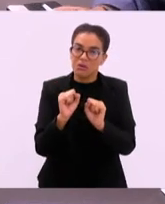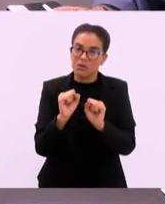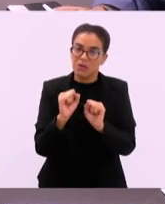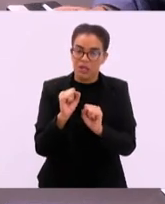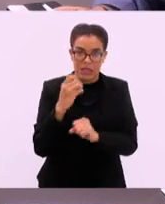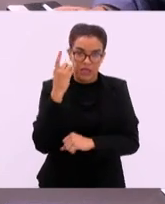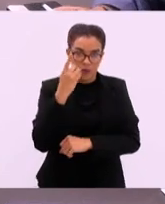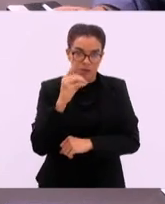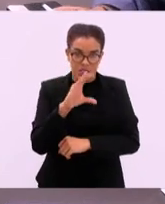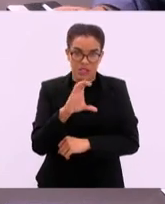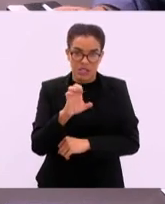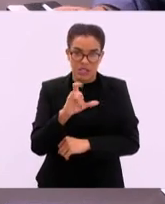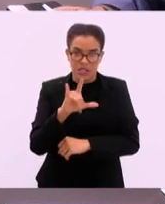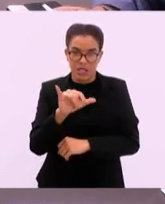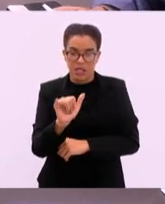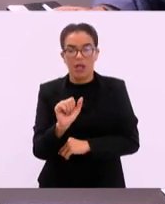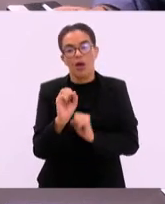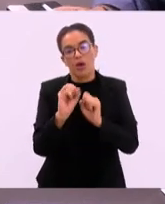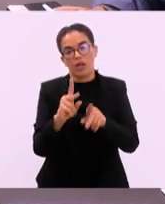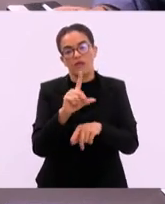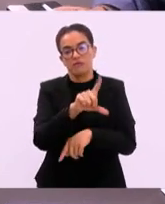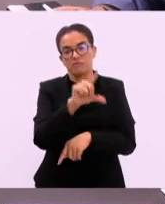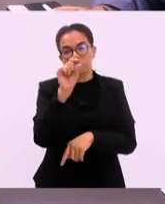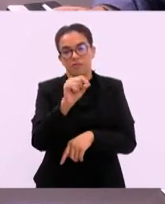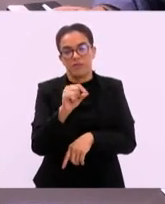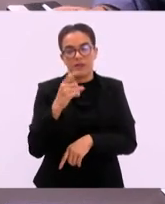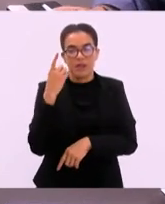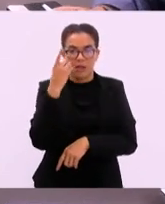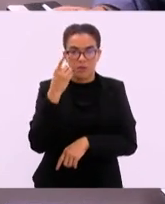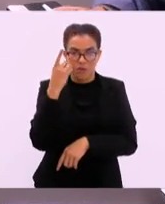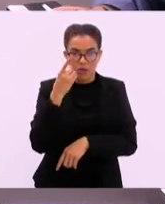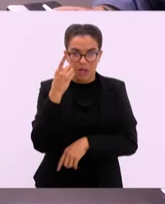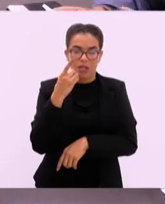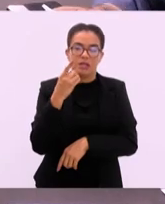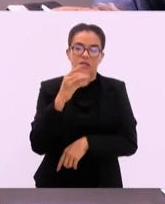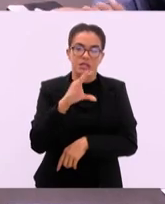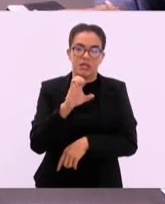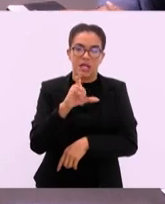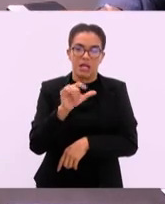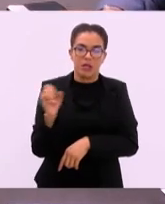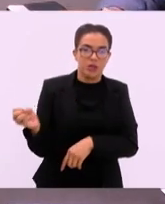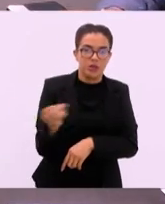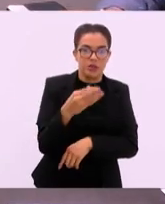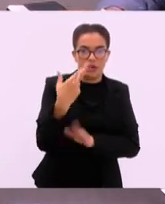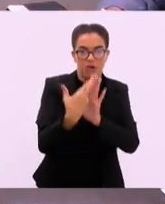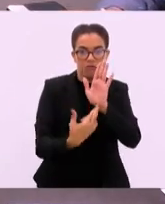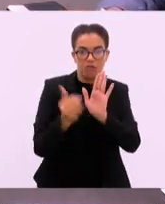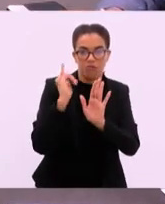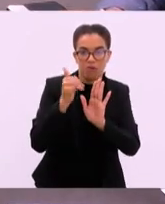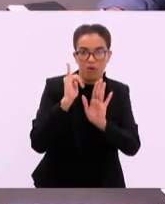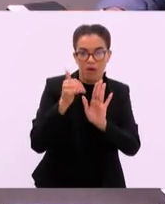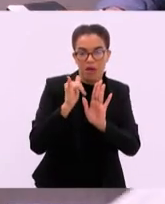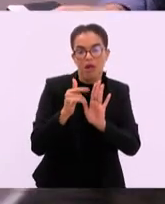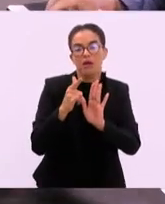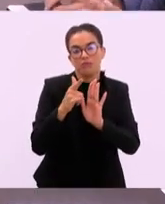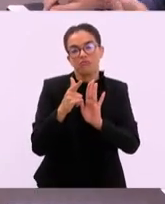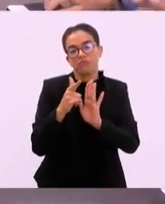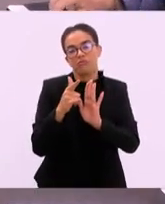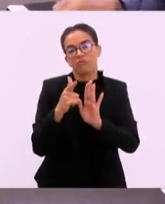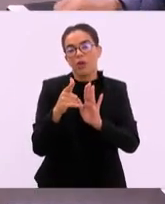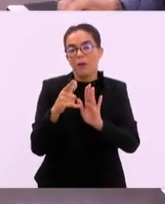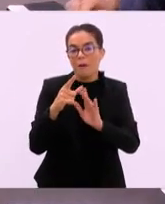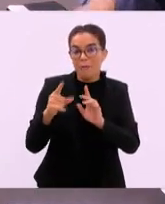Célia? Pode ser. Então, eu vou designar a deputada Célia, a nova relatora, que dá o parecer favorável